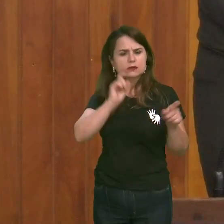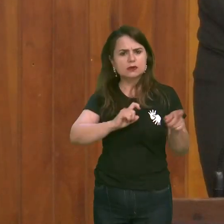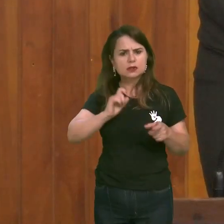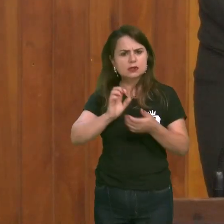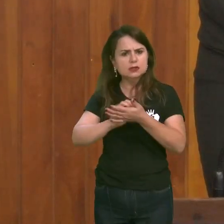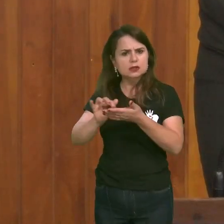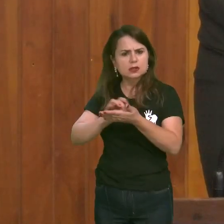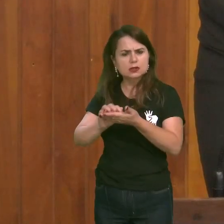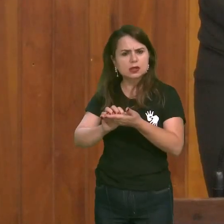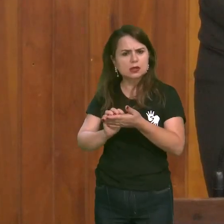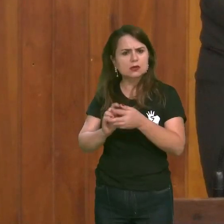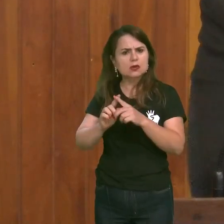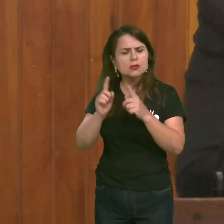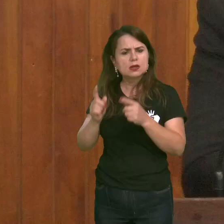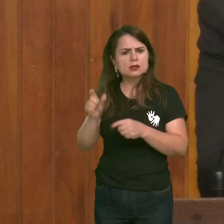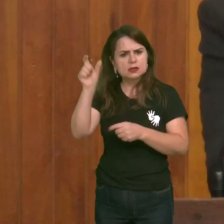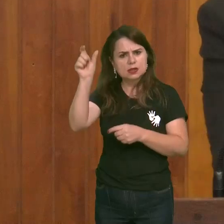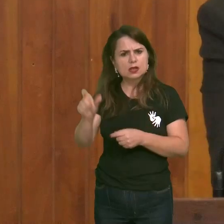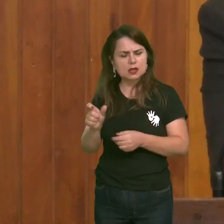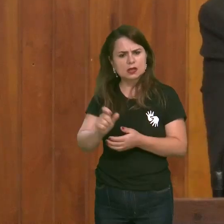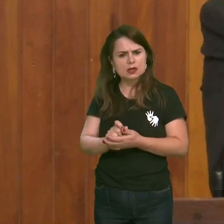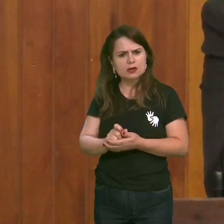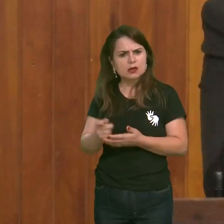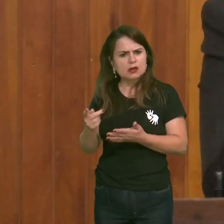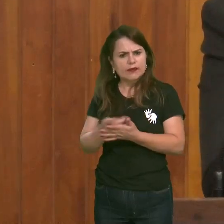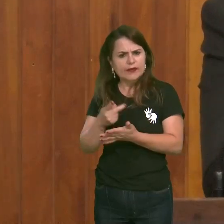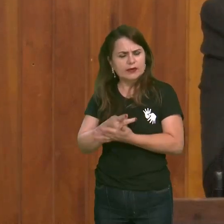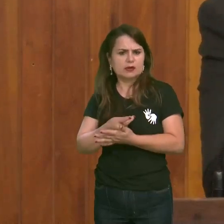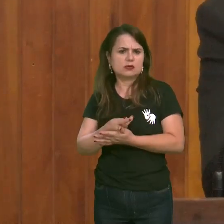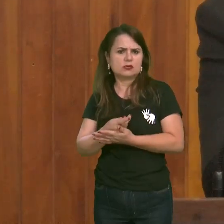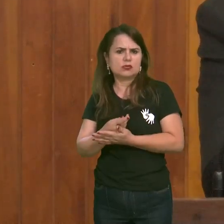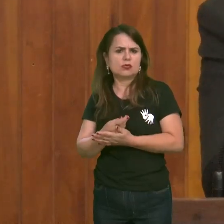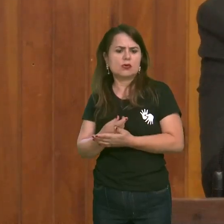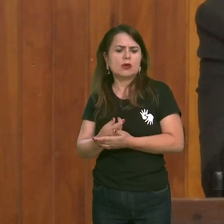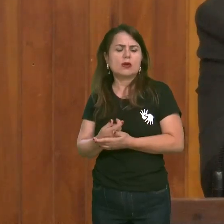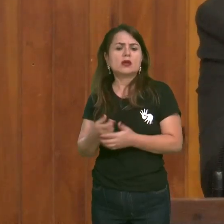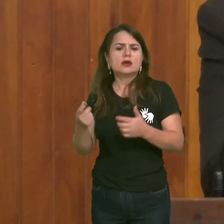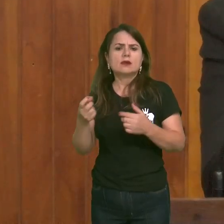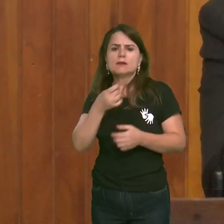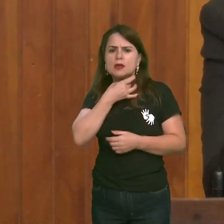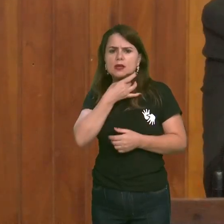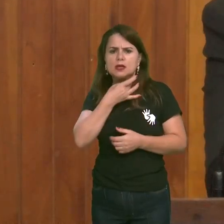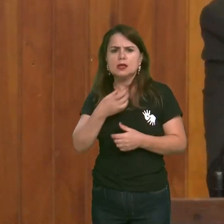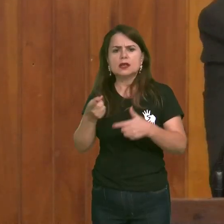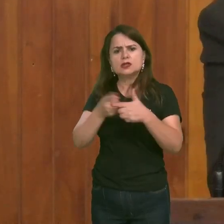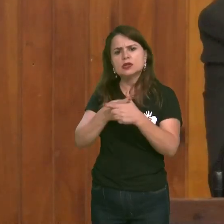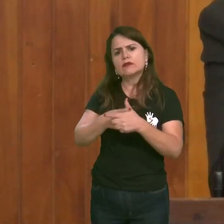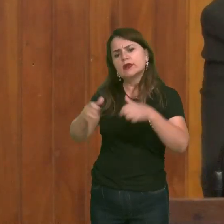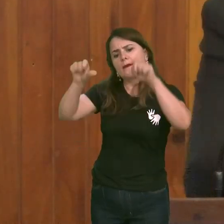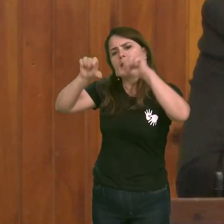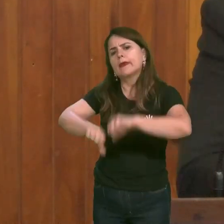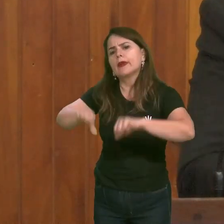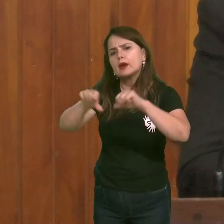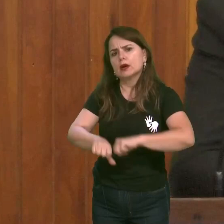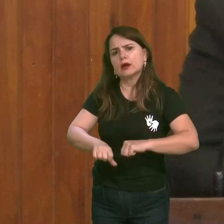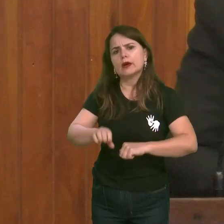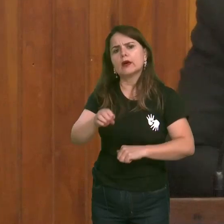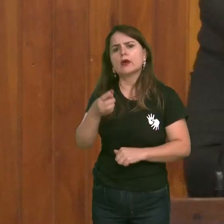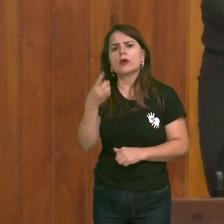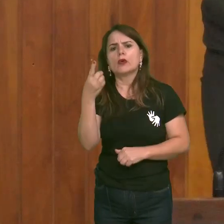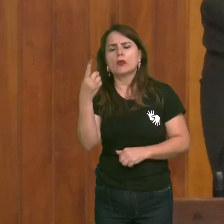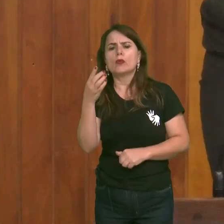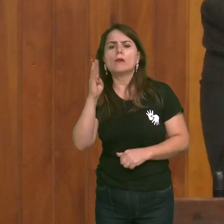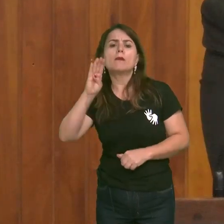que tá na nossa cidade ele levou a dívida de Maria em torno de 300 milhões mais ou menos para mais de um bilhão de reais